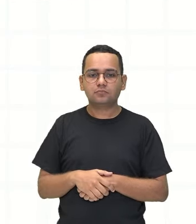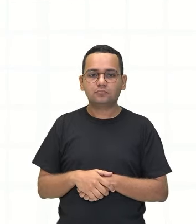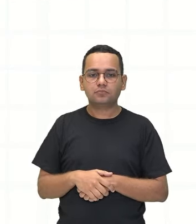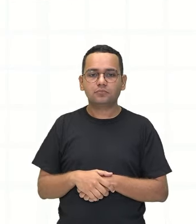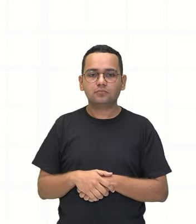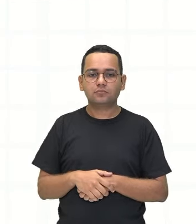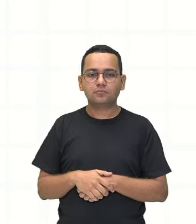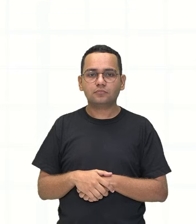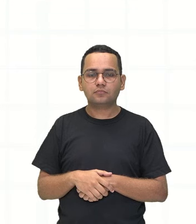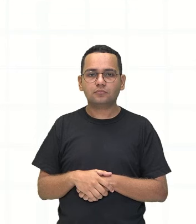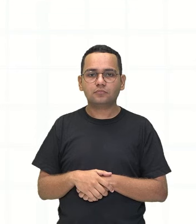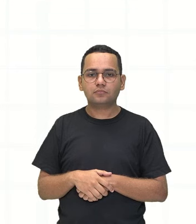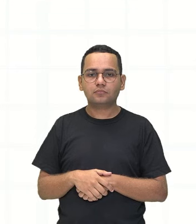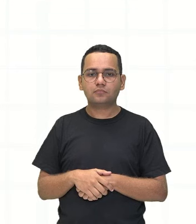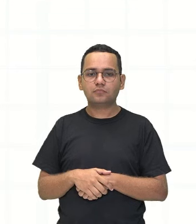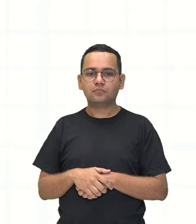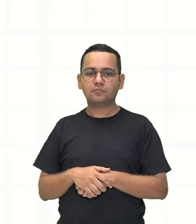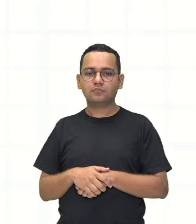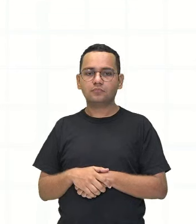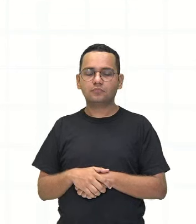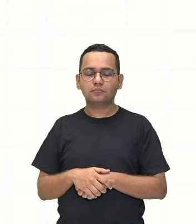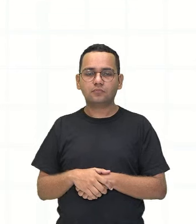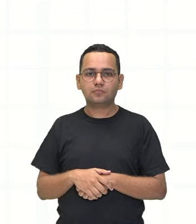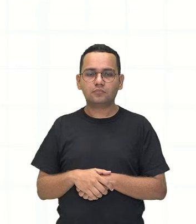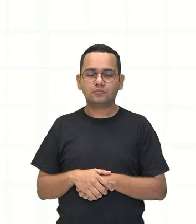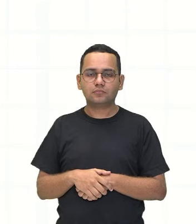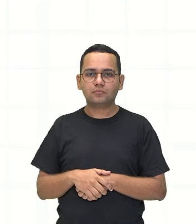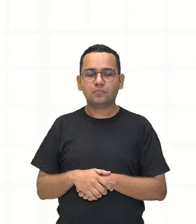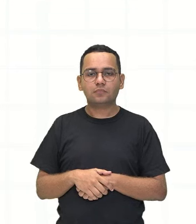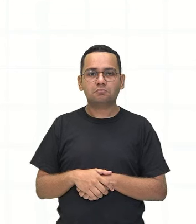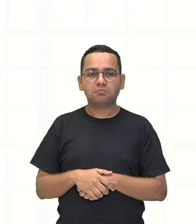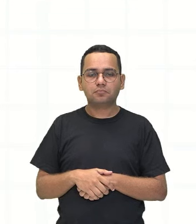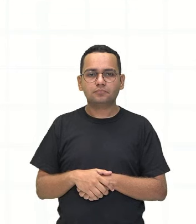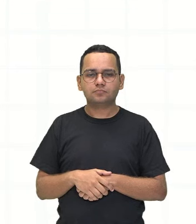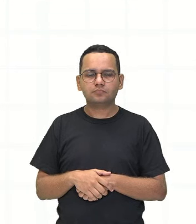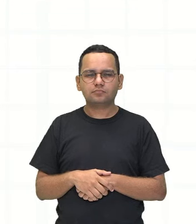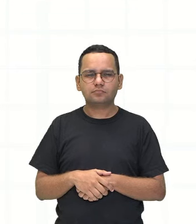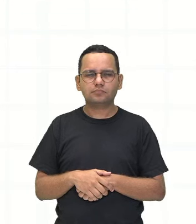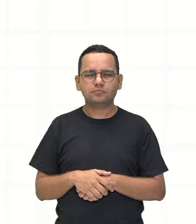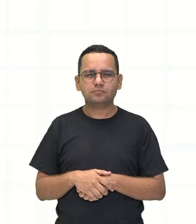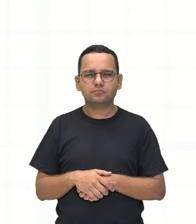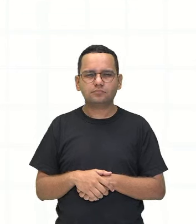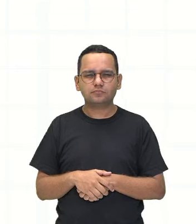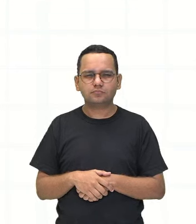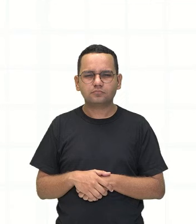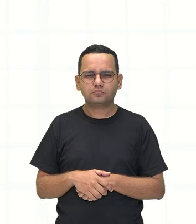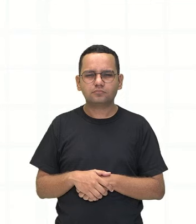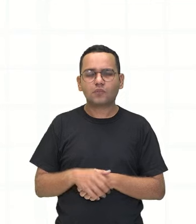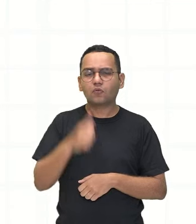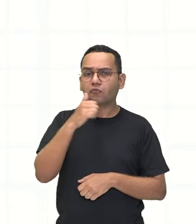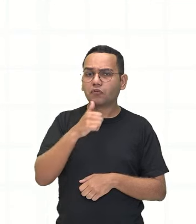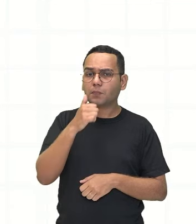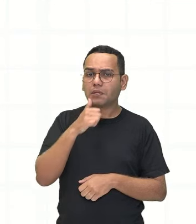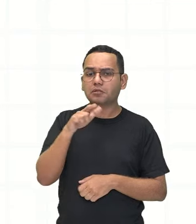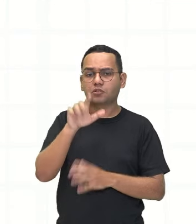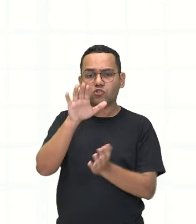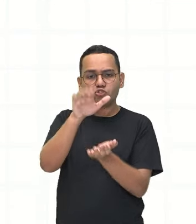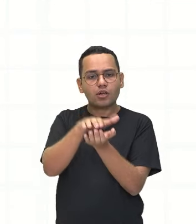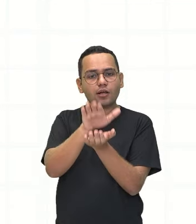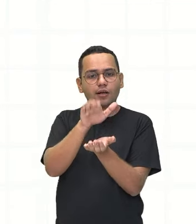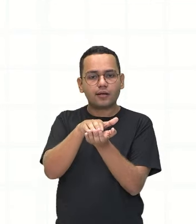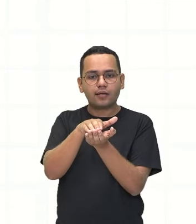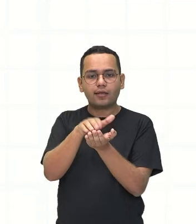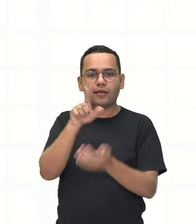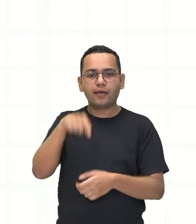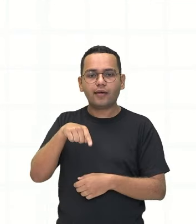o feminino ou o masculino, tá? Então, o feminino de jacaré é jacaré